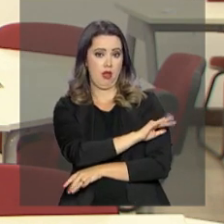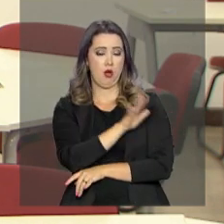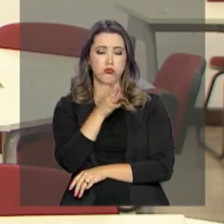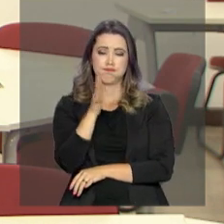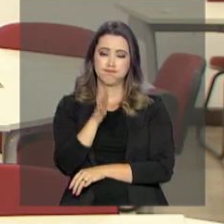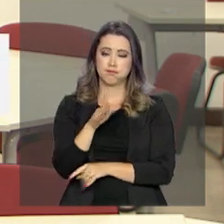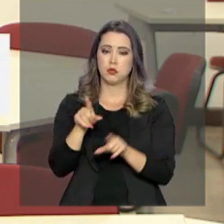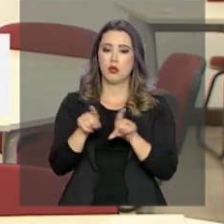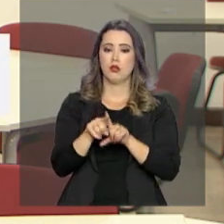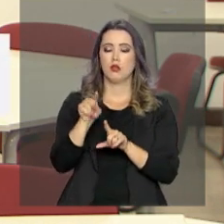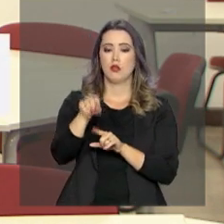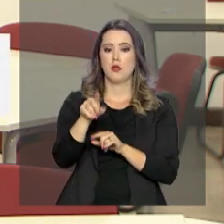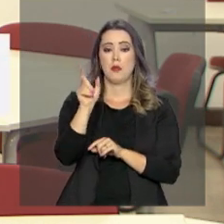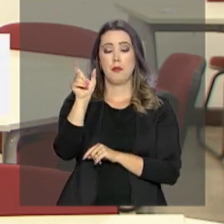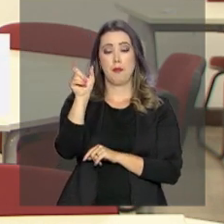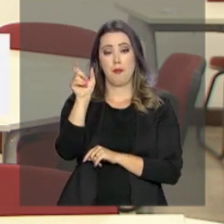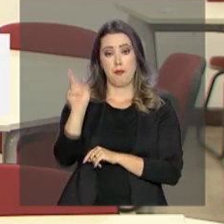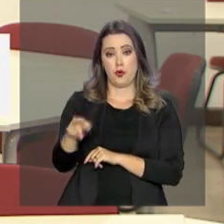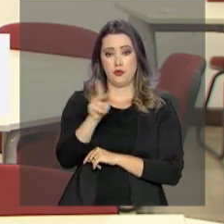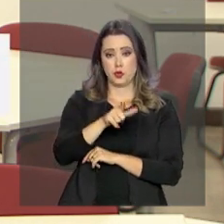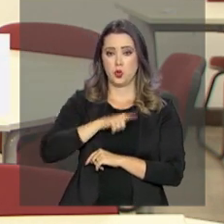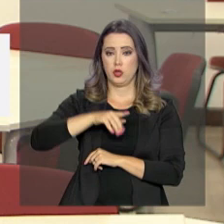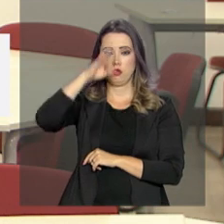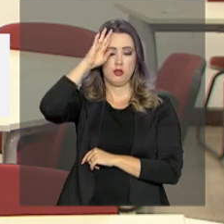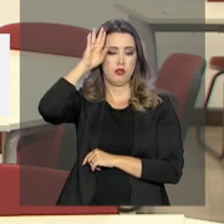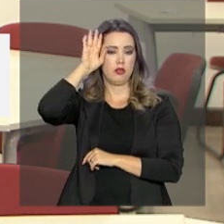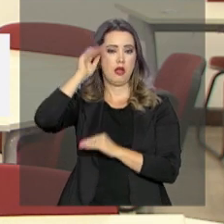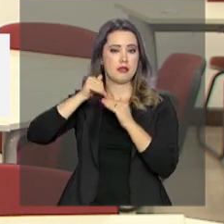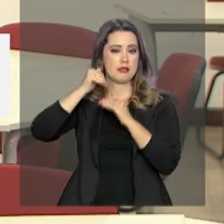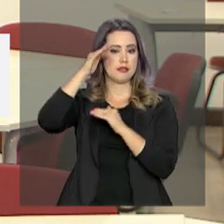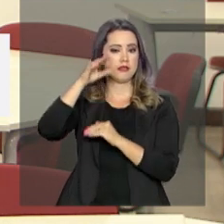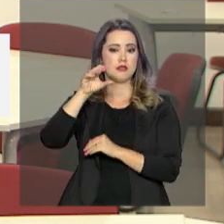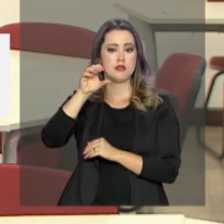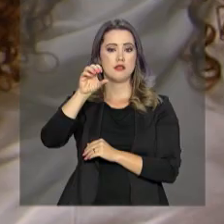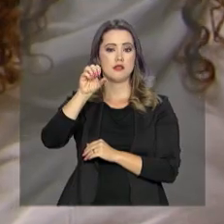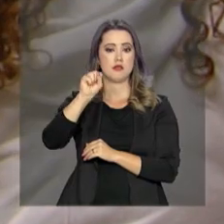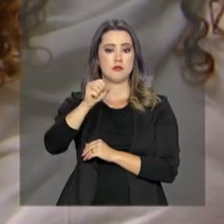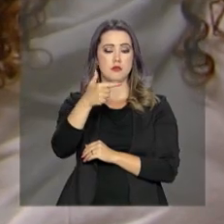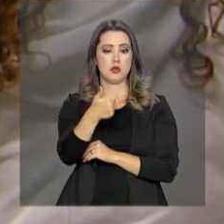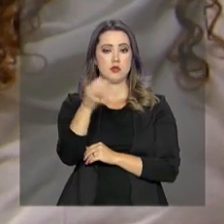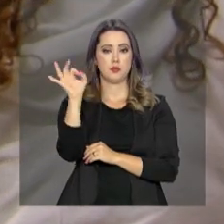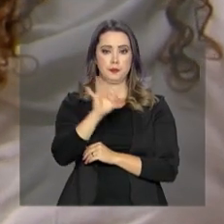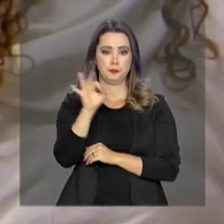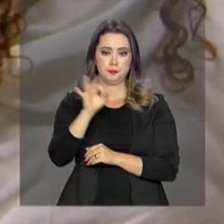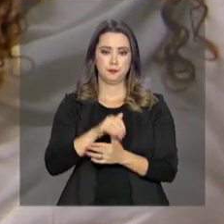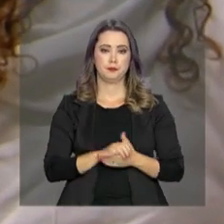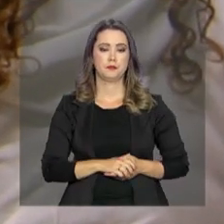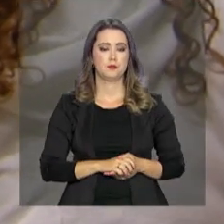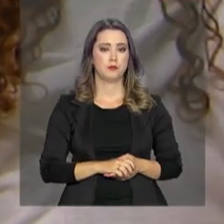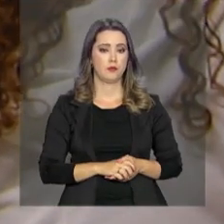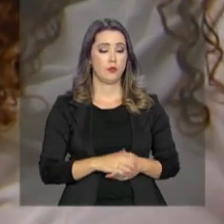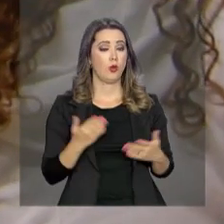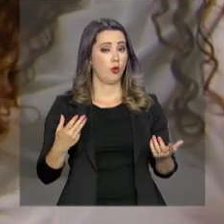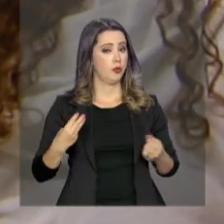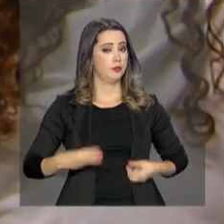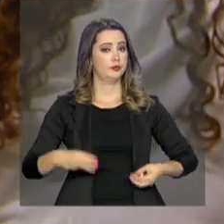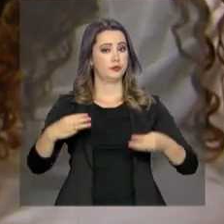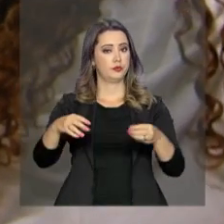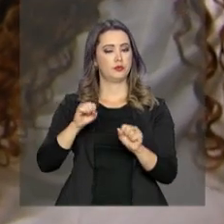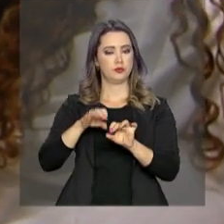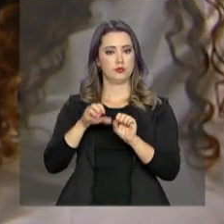de professores graduados é superior a 82 por cento o ministério da educação investe na formação